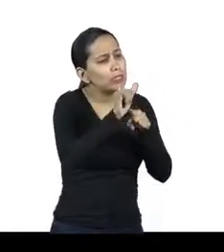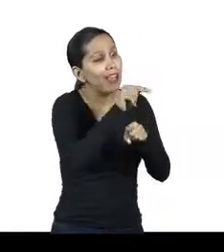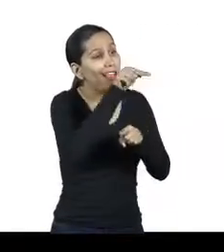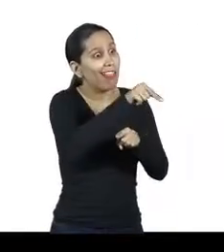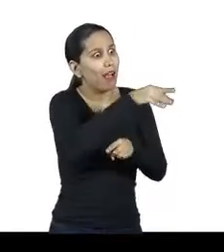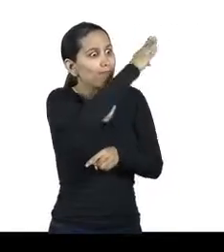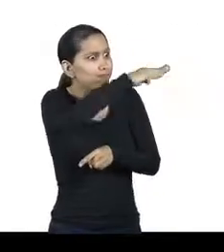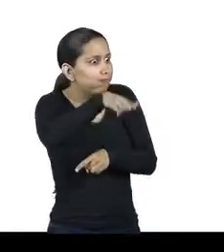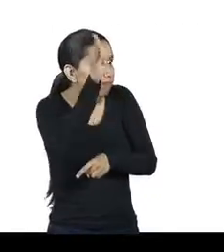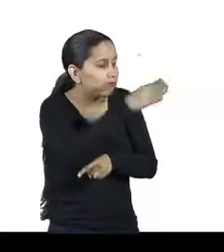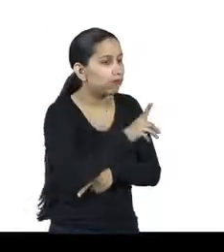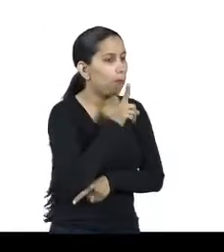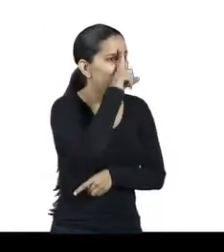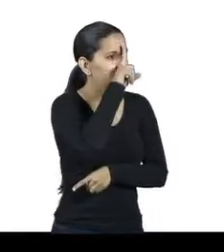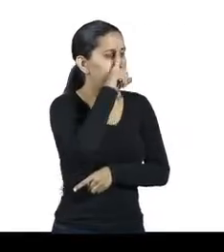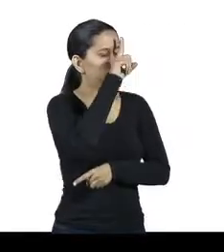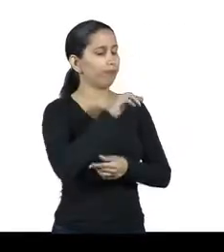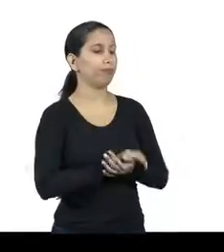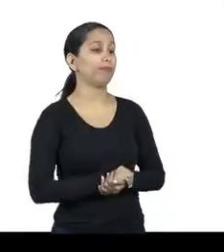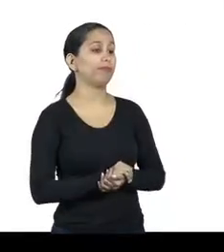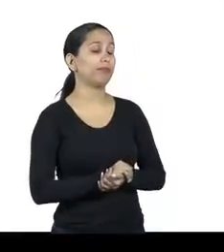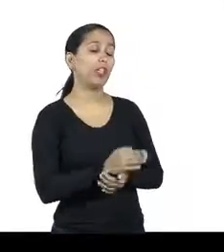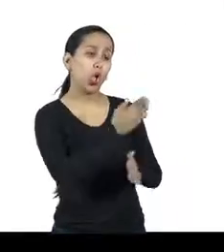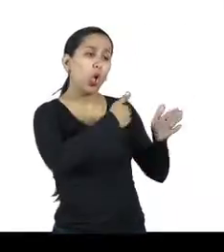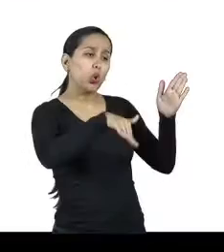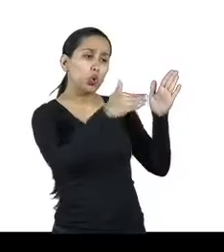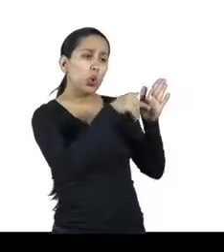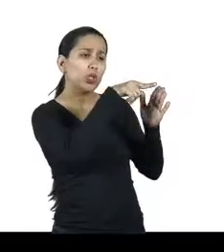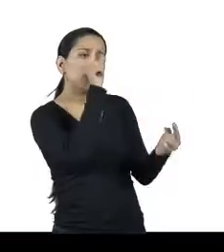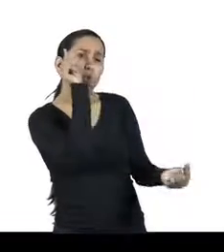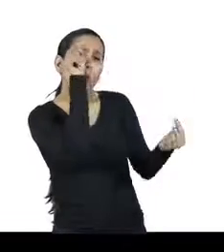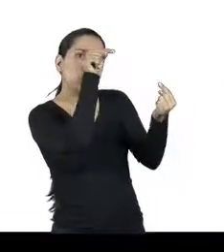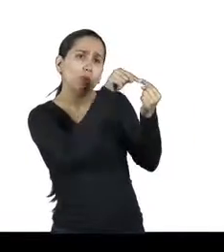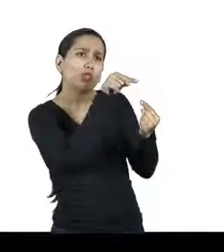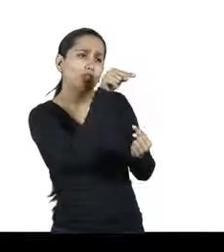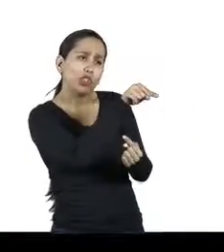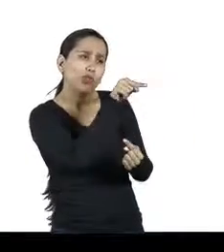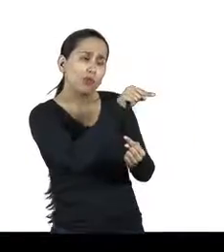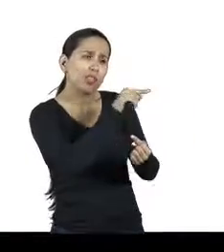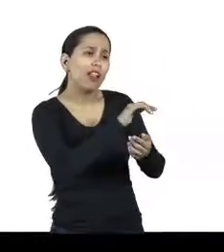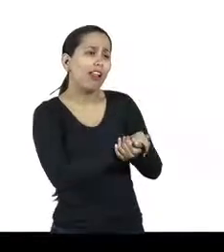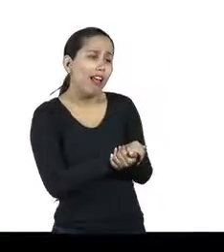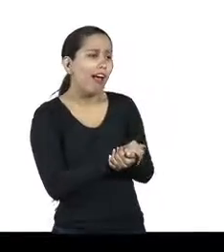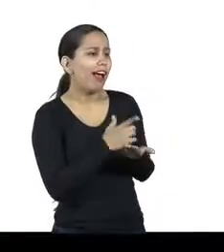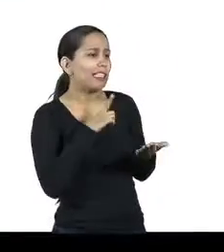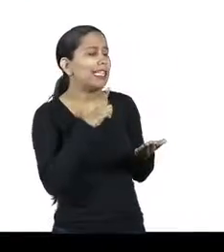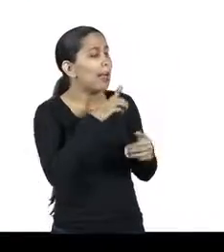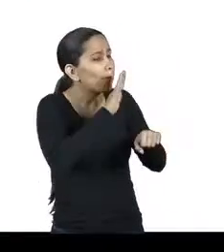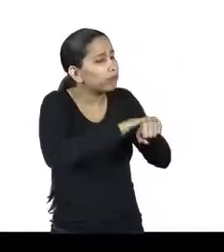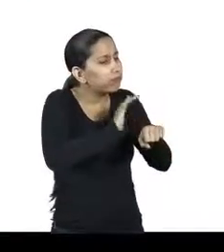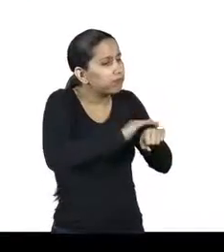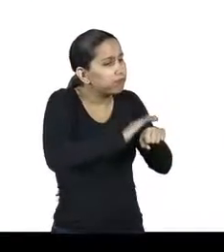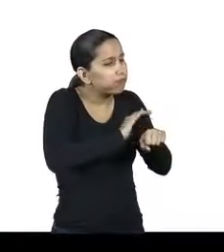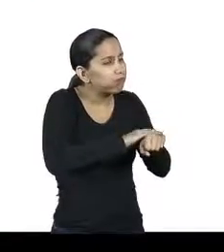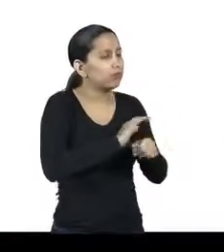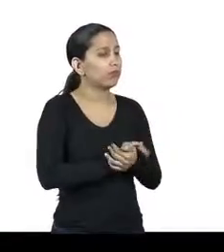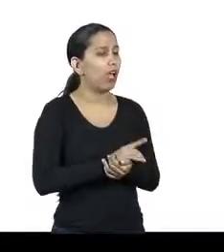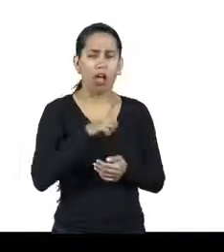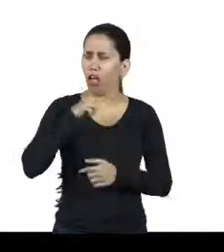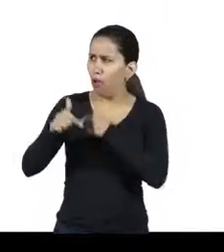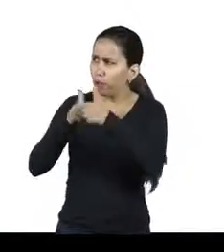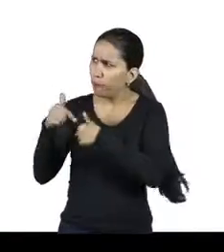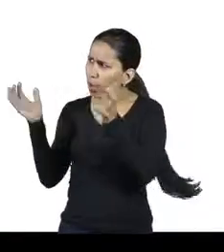eliminar este risco do ambiente de trabalho. Essas tarefas já têm responsáveis determinados e prazos. Então é um trabalho